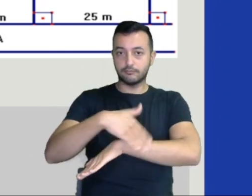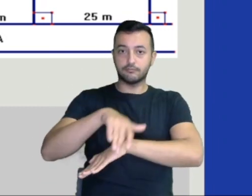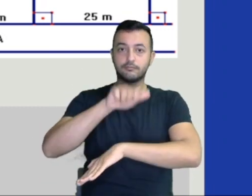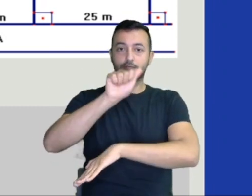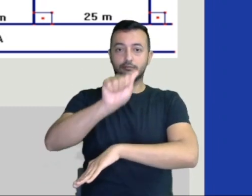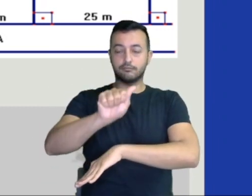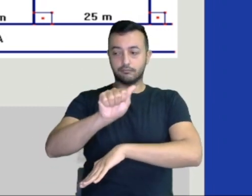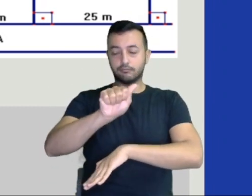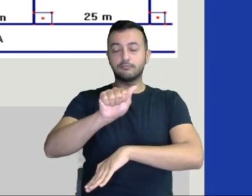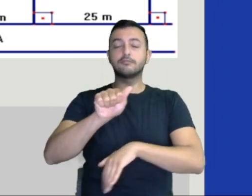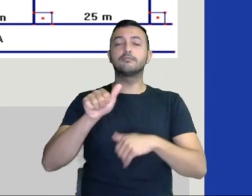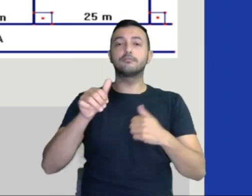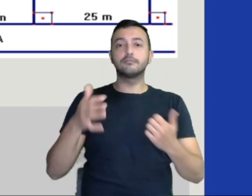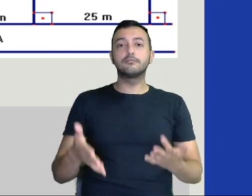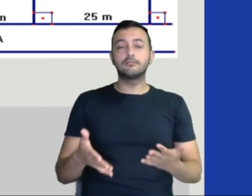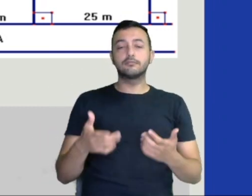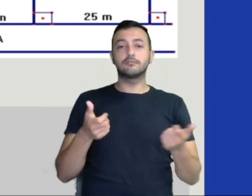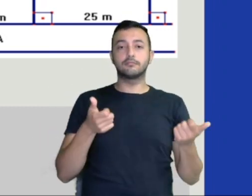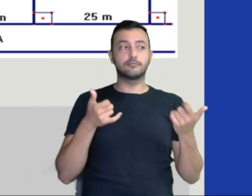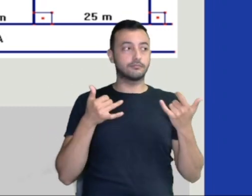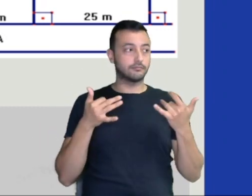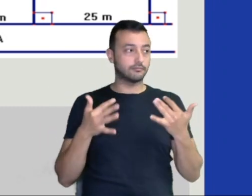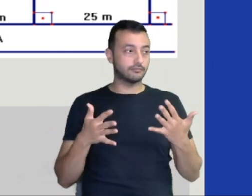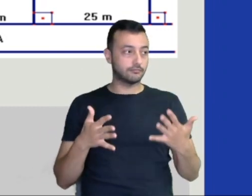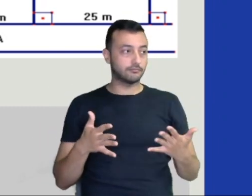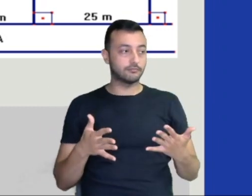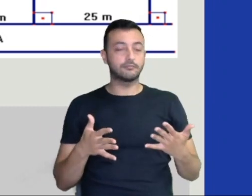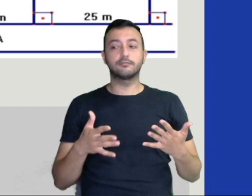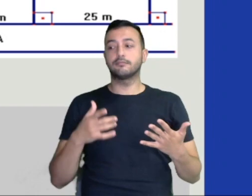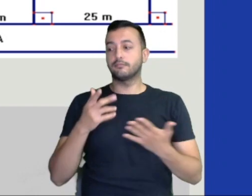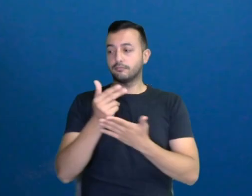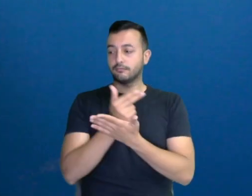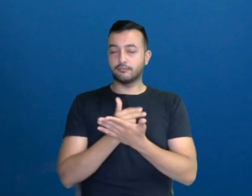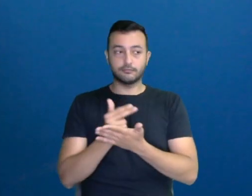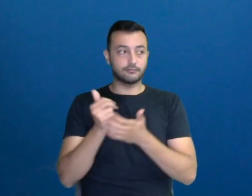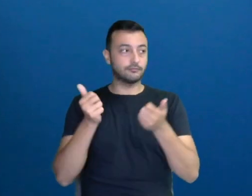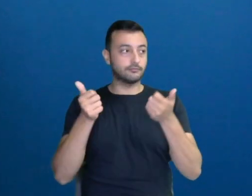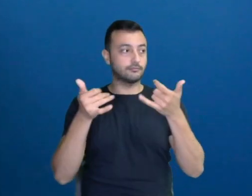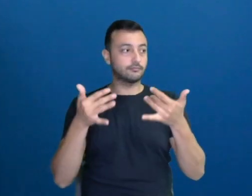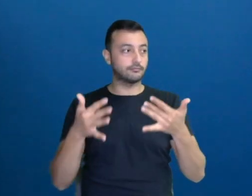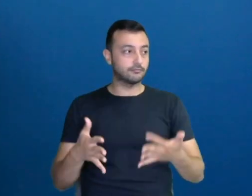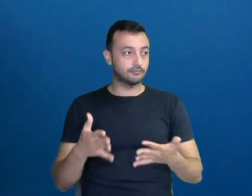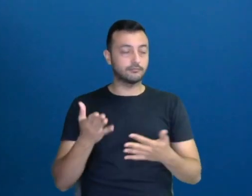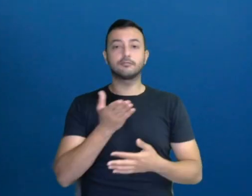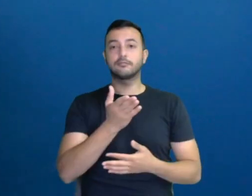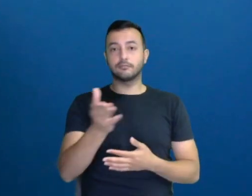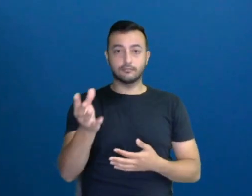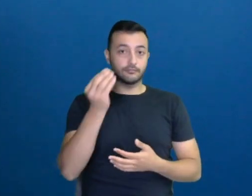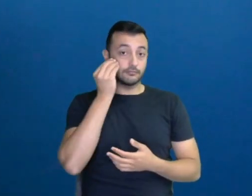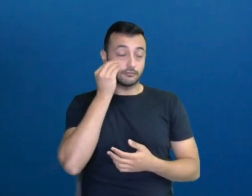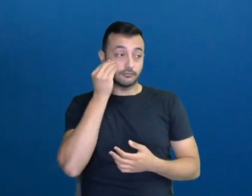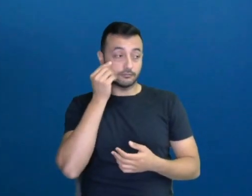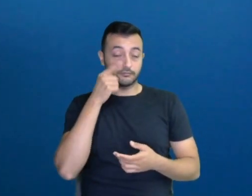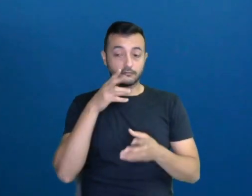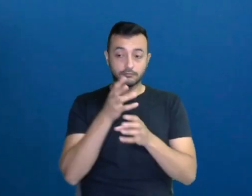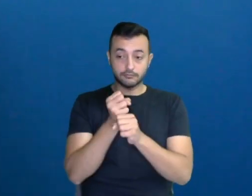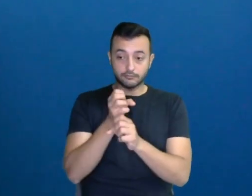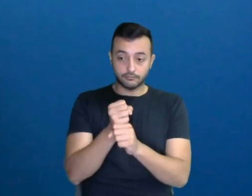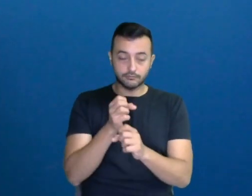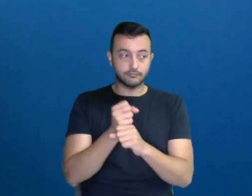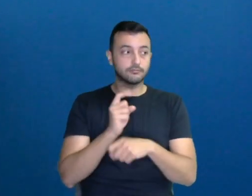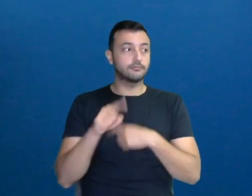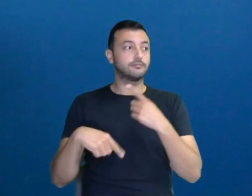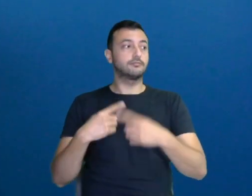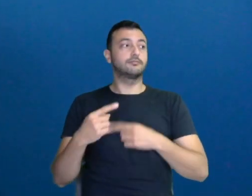A. Então, vê só, vou explicar aqui o desenho para vocês e vocês tentam fazer os cálculos depois, tá?